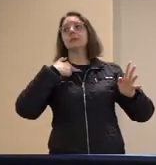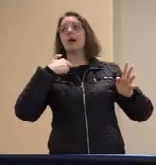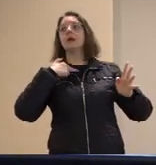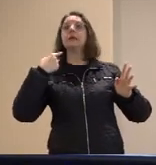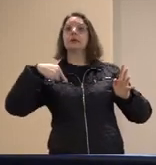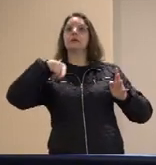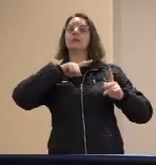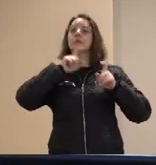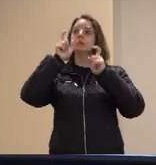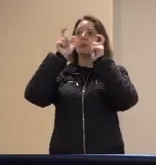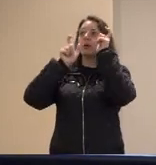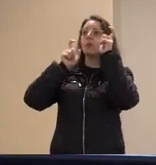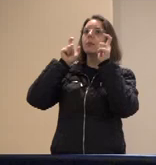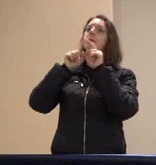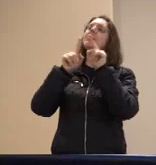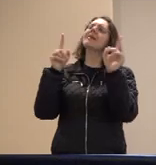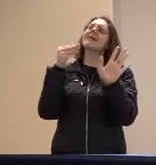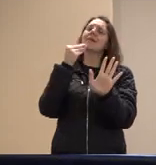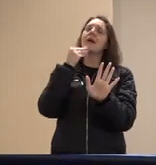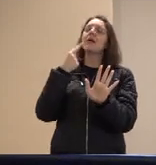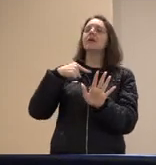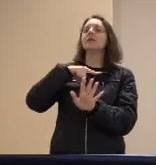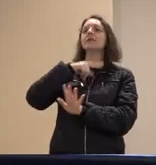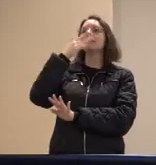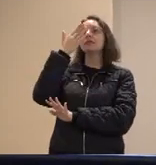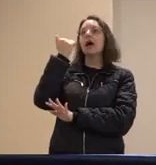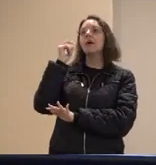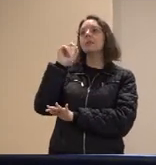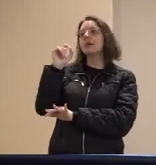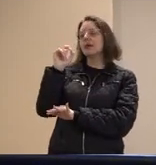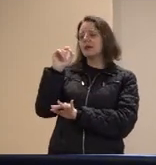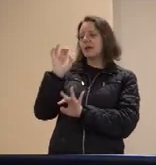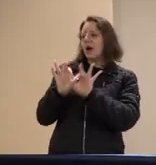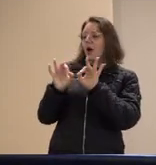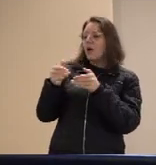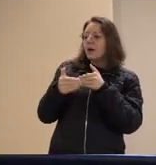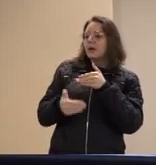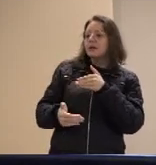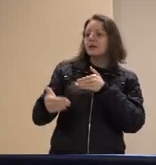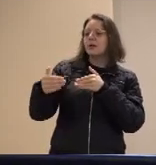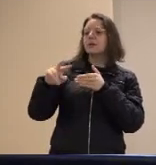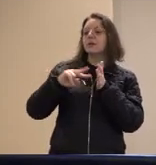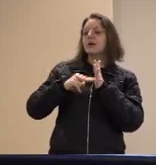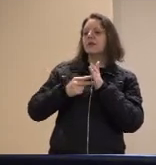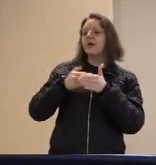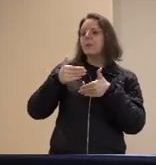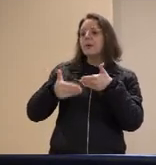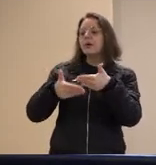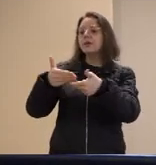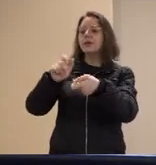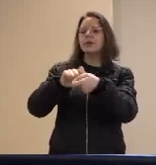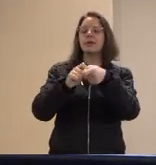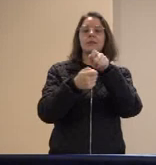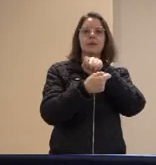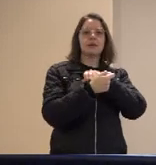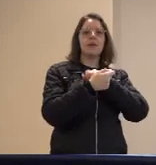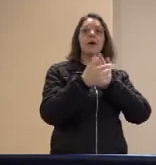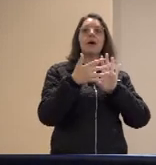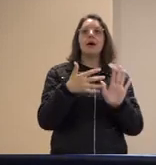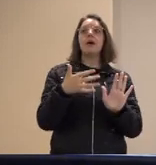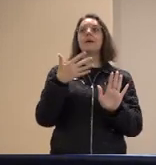preocupa, mas a gente sabe também que o reordenamento é um processo. Não é fácil mudar